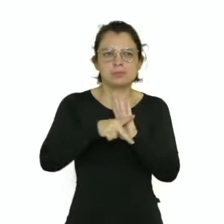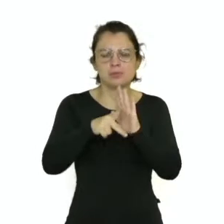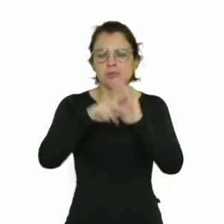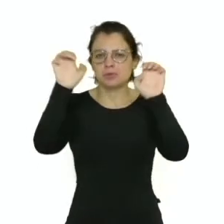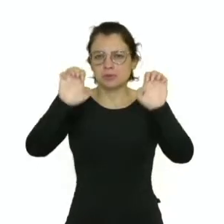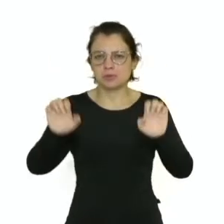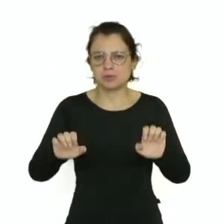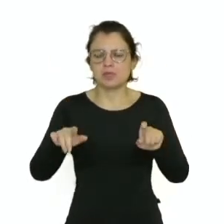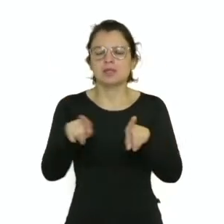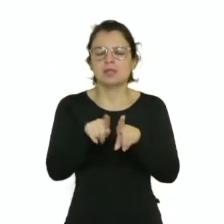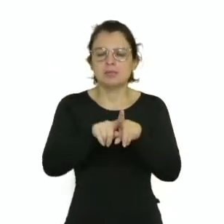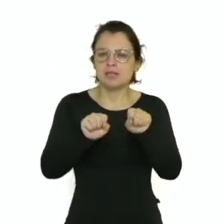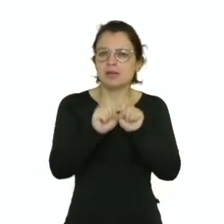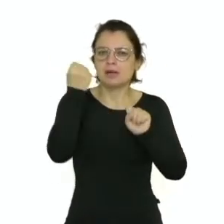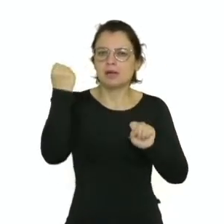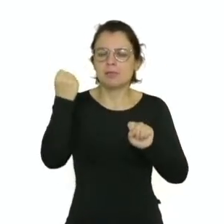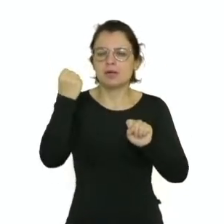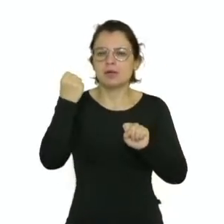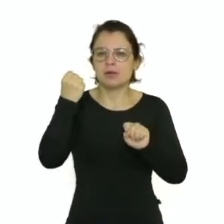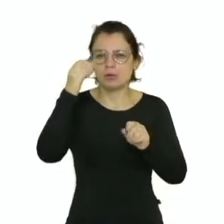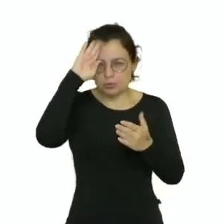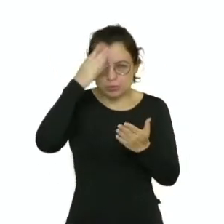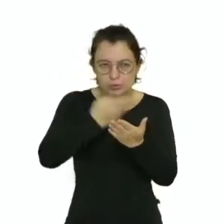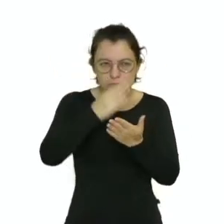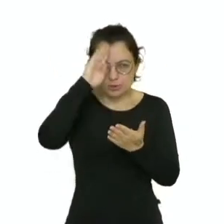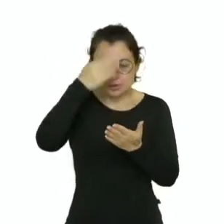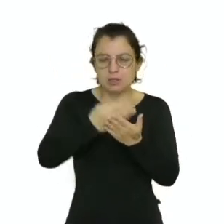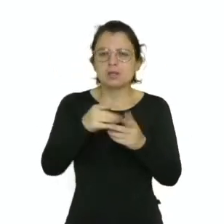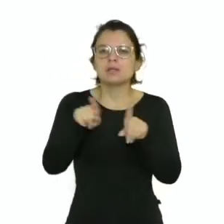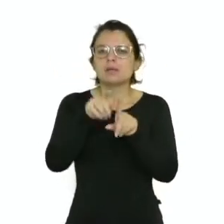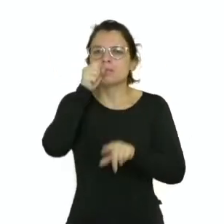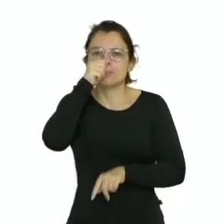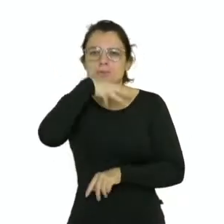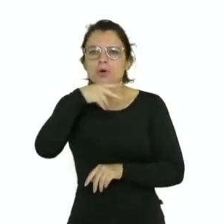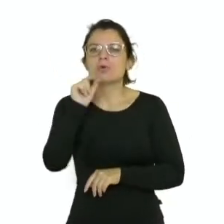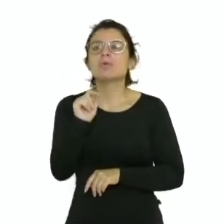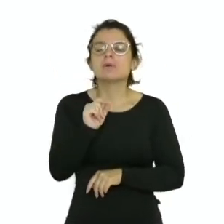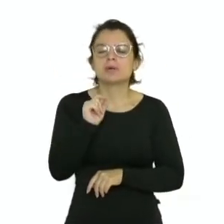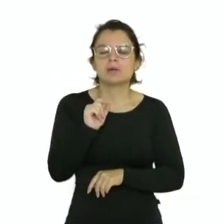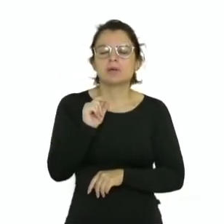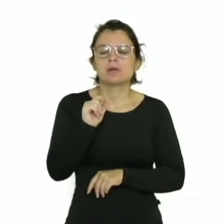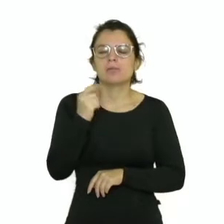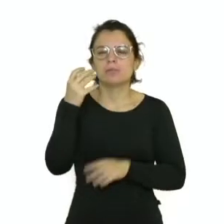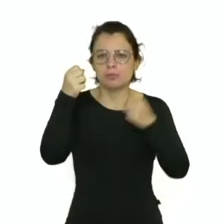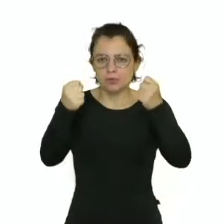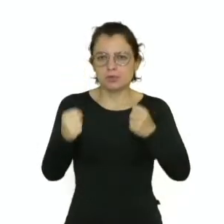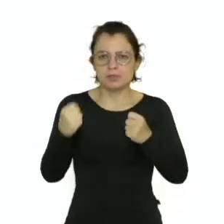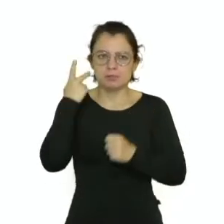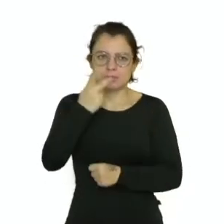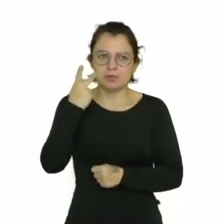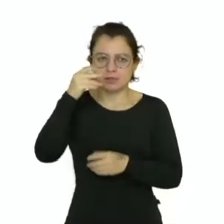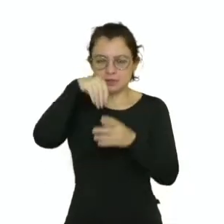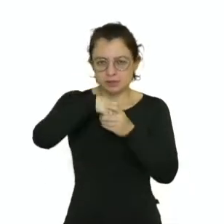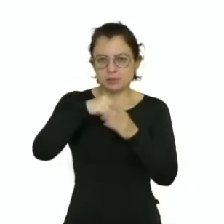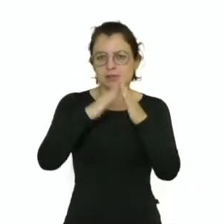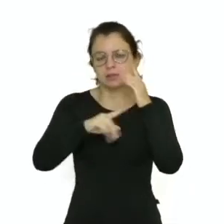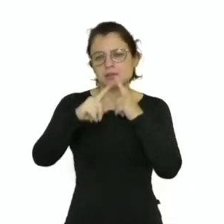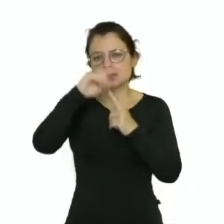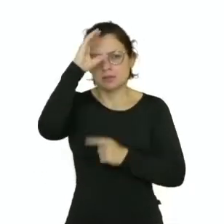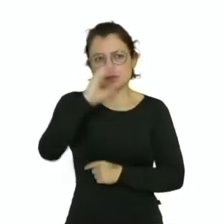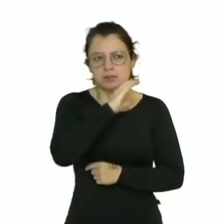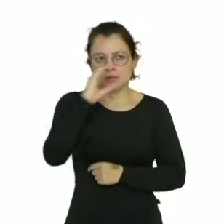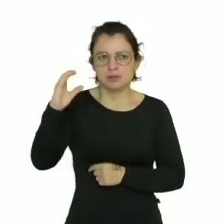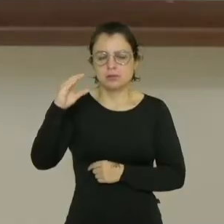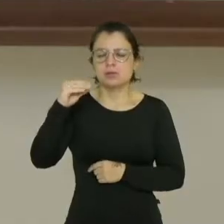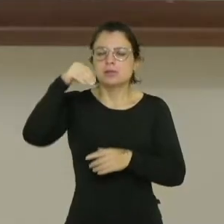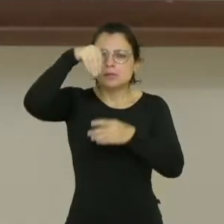os dogmas e os abusos do poder político e religioso das autoridades religiosas da Igreja Católica durante o século